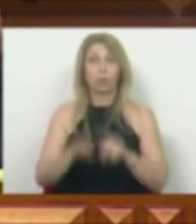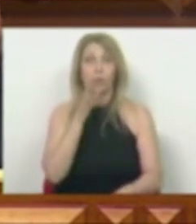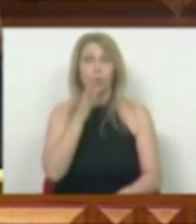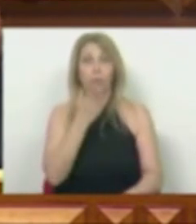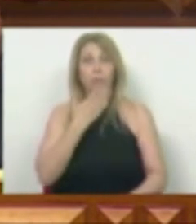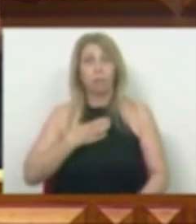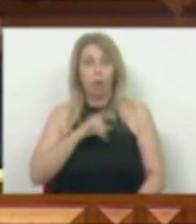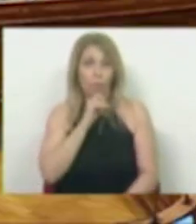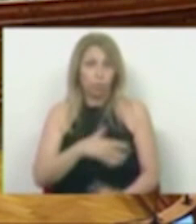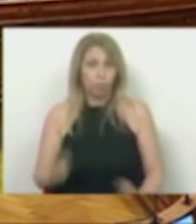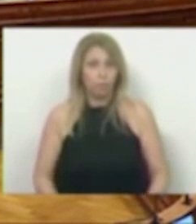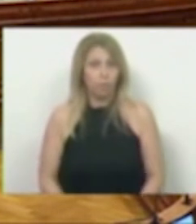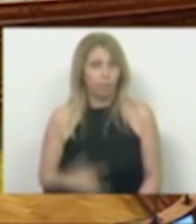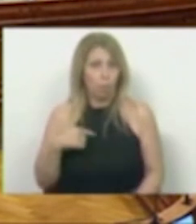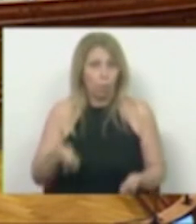oportunidade.